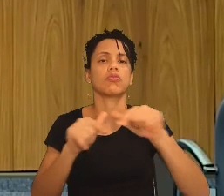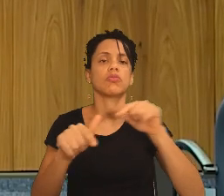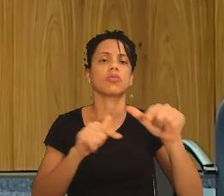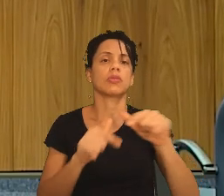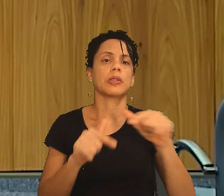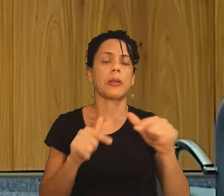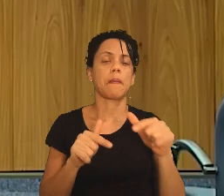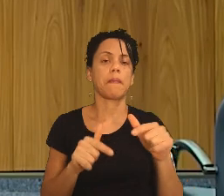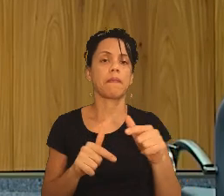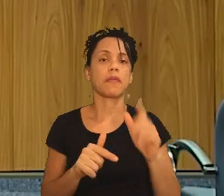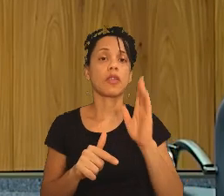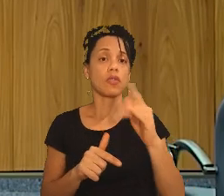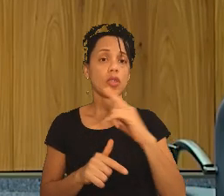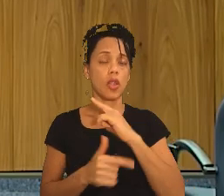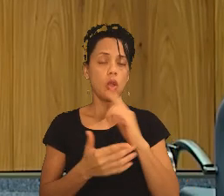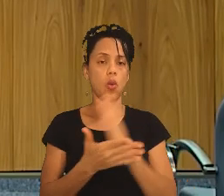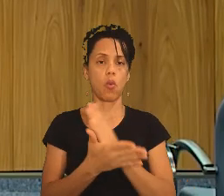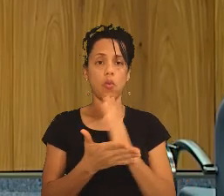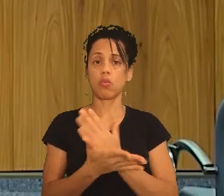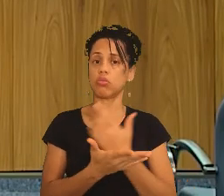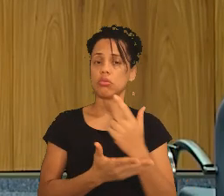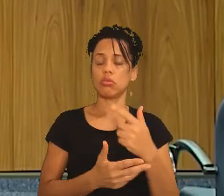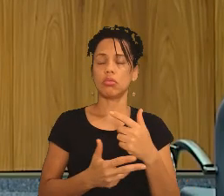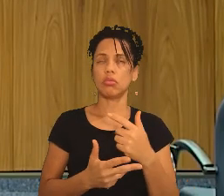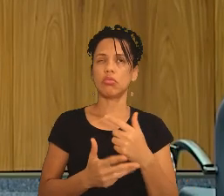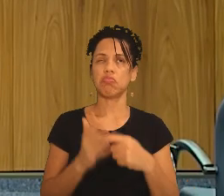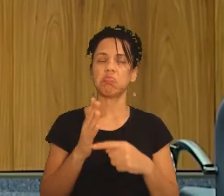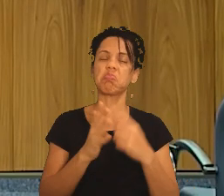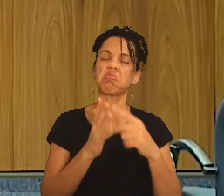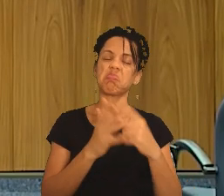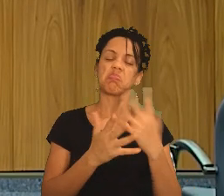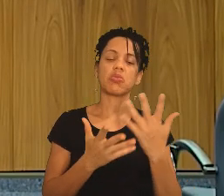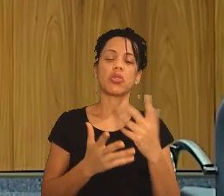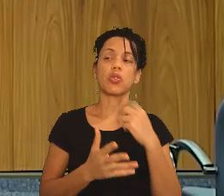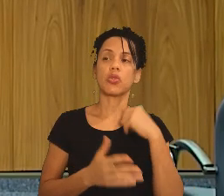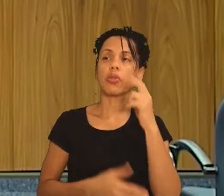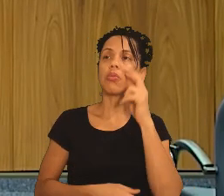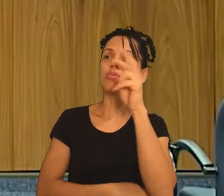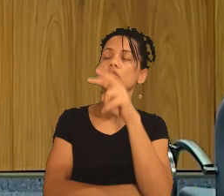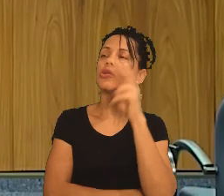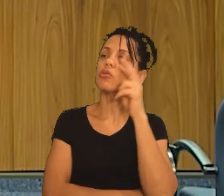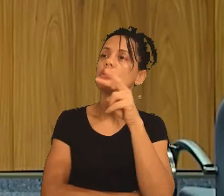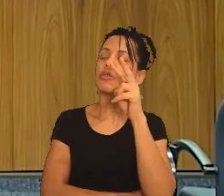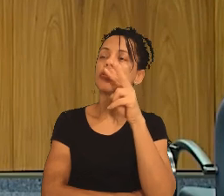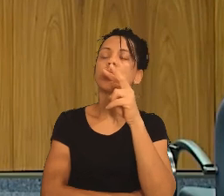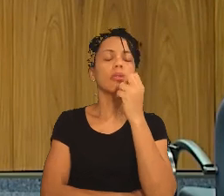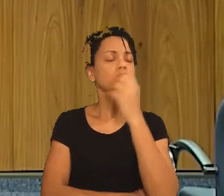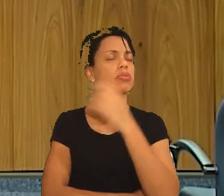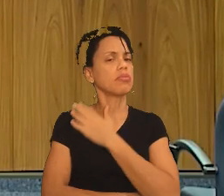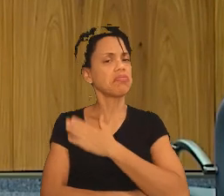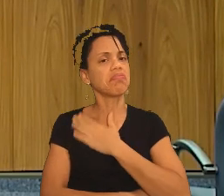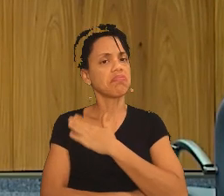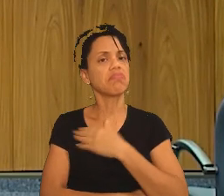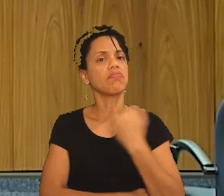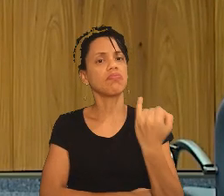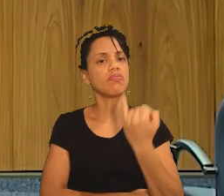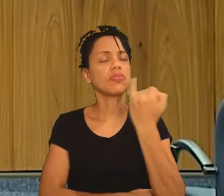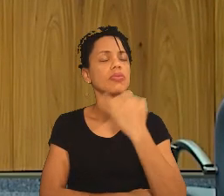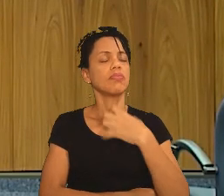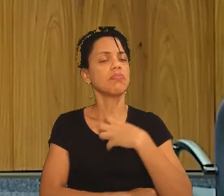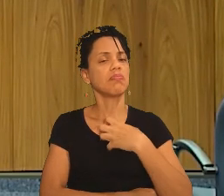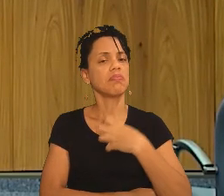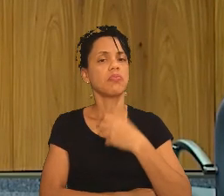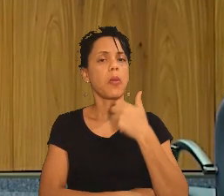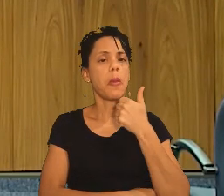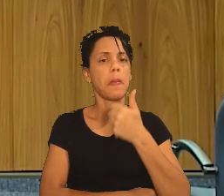com o Fabrício, esse belo trabalho, esse documentário com tão poucos recursos, né? Conseguiram fazer esse trabalho